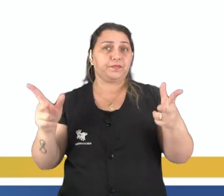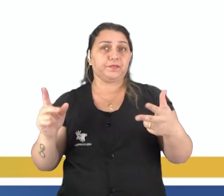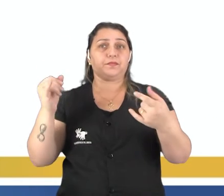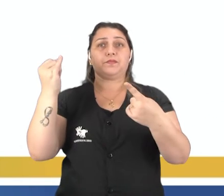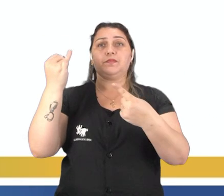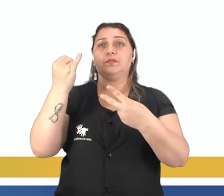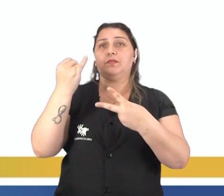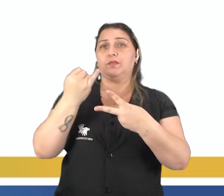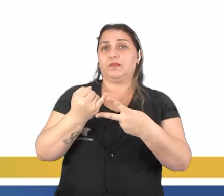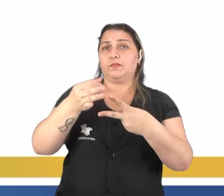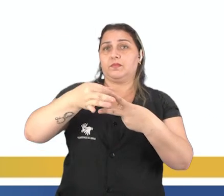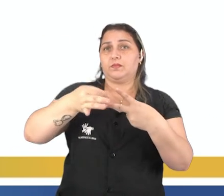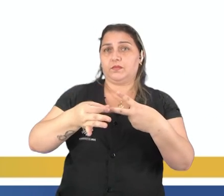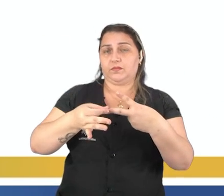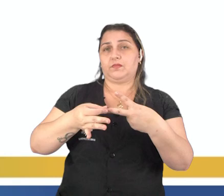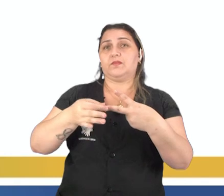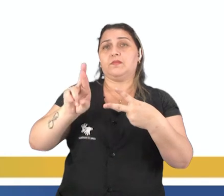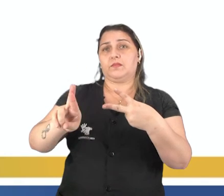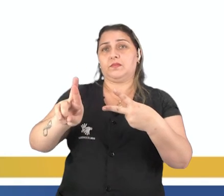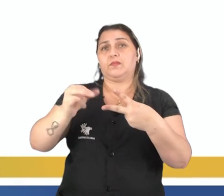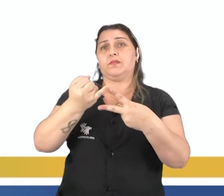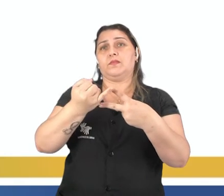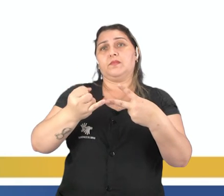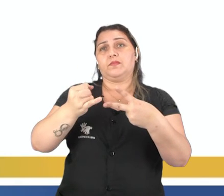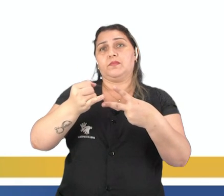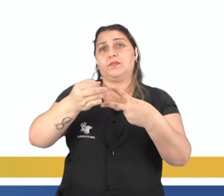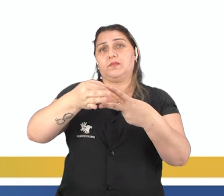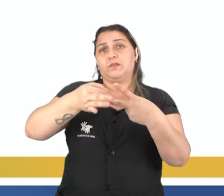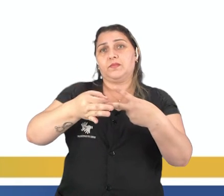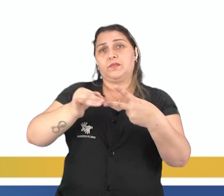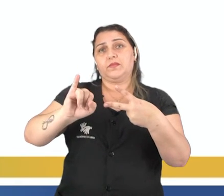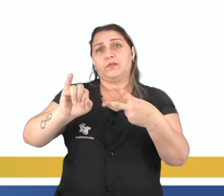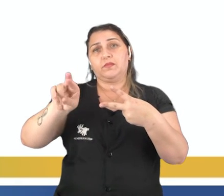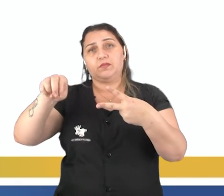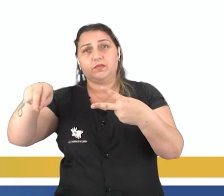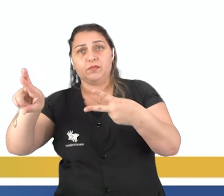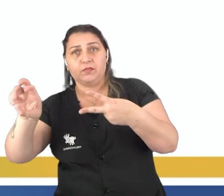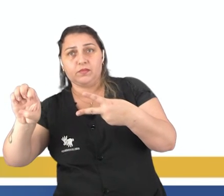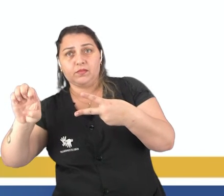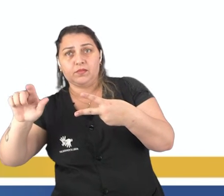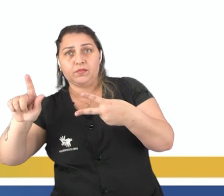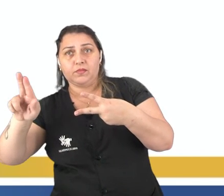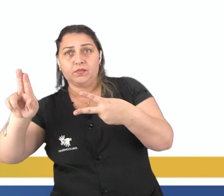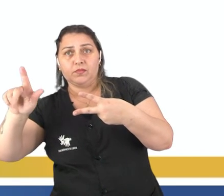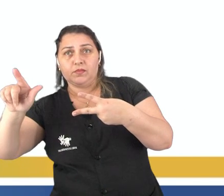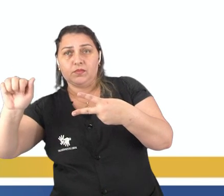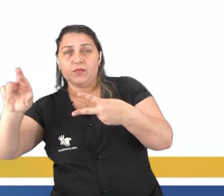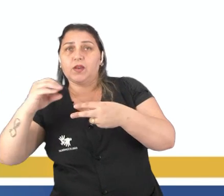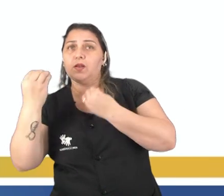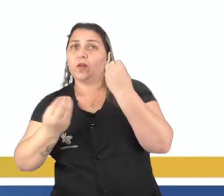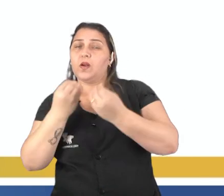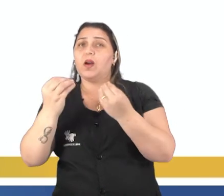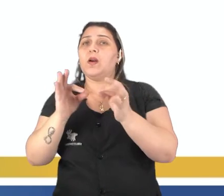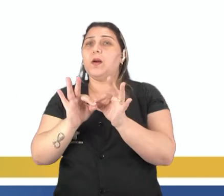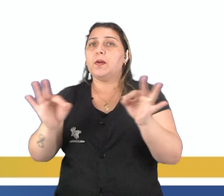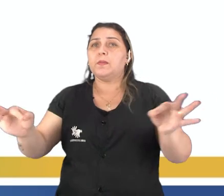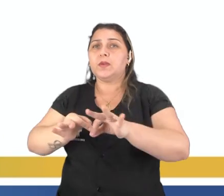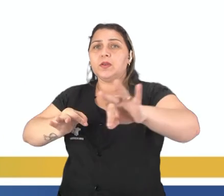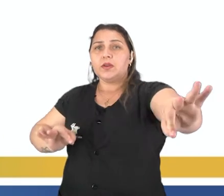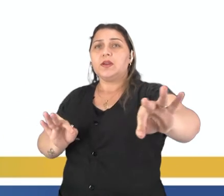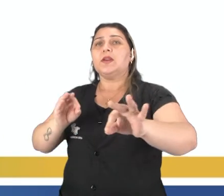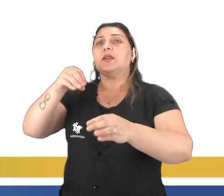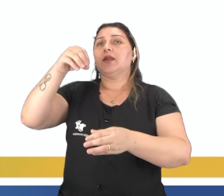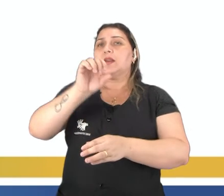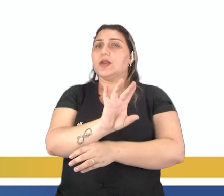polígono regular de um polígono irregular. Nós vimos também, né, como podemos determinar a medida de cada ângulo interno